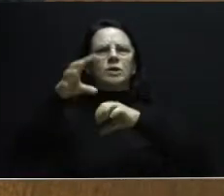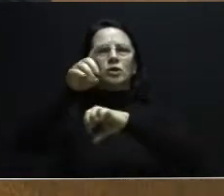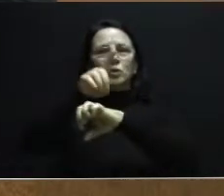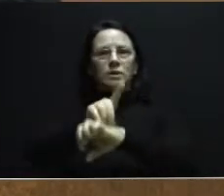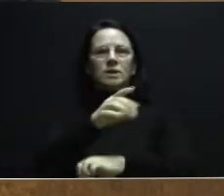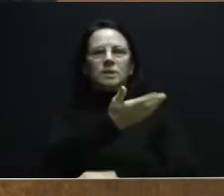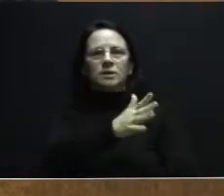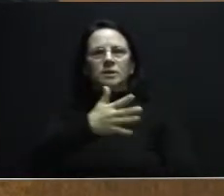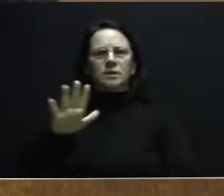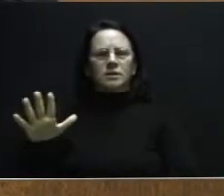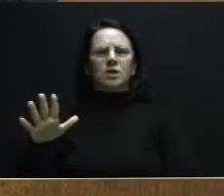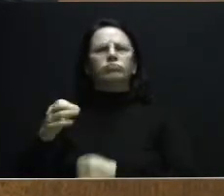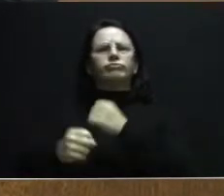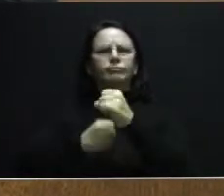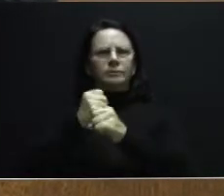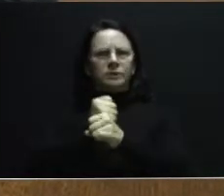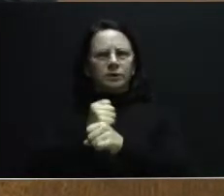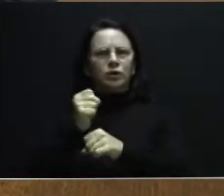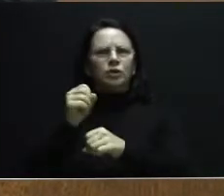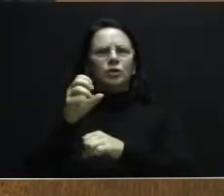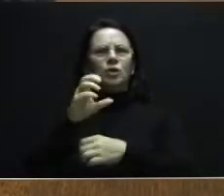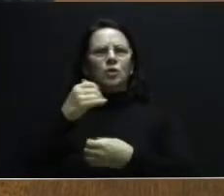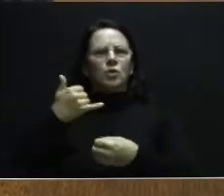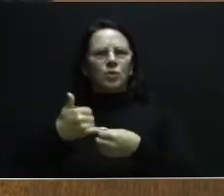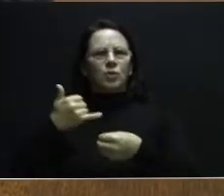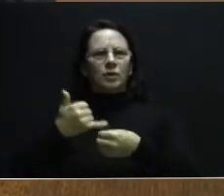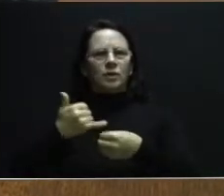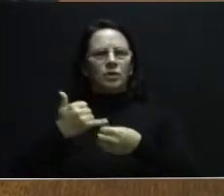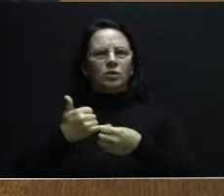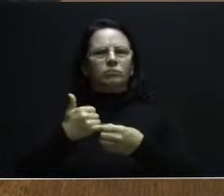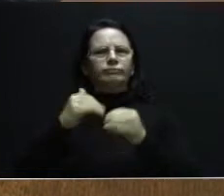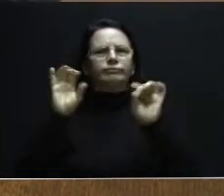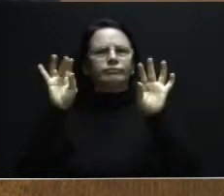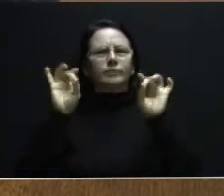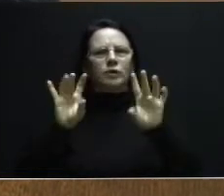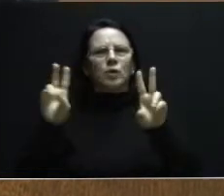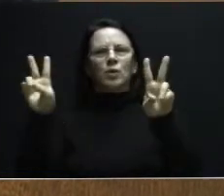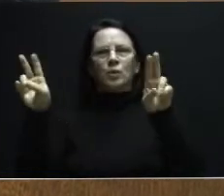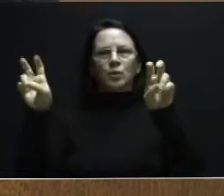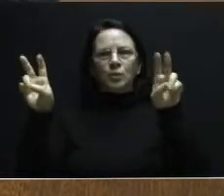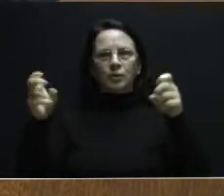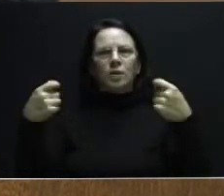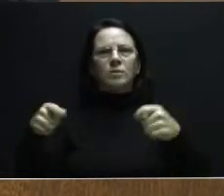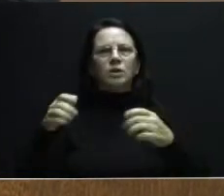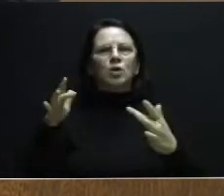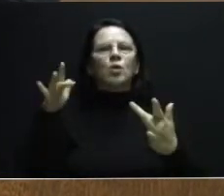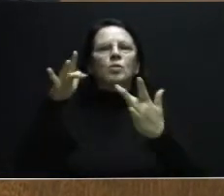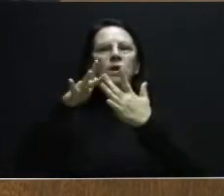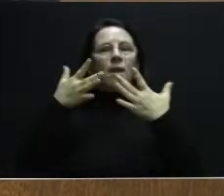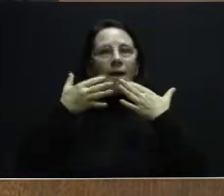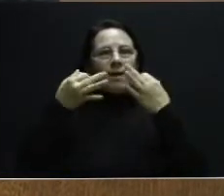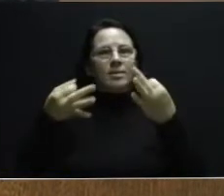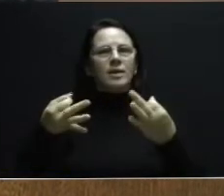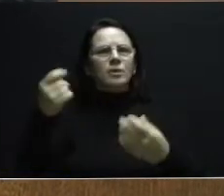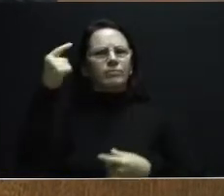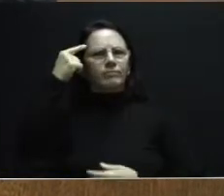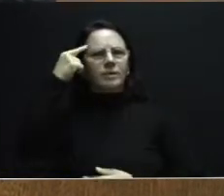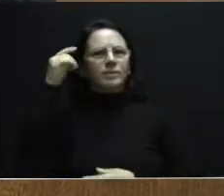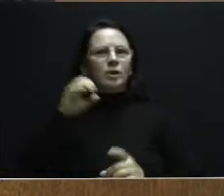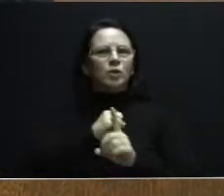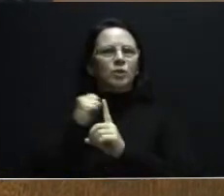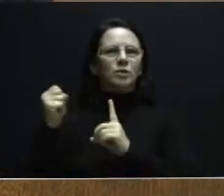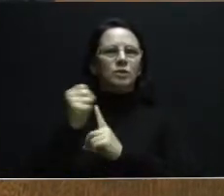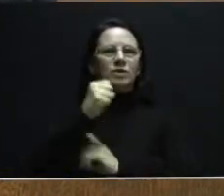de Santos. Anualmente, a Coordenação Nacional destaca um tema que deverá ser objeto de atenção e reflexão na